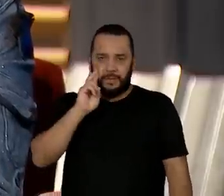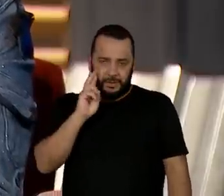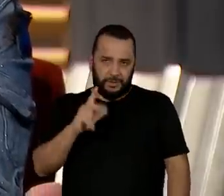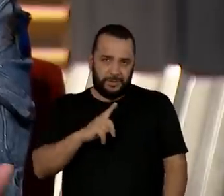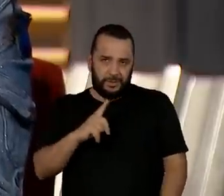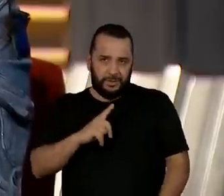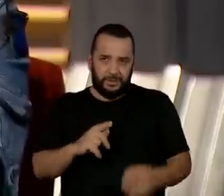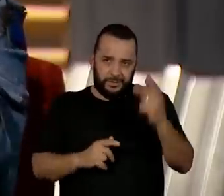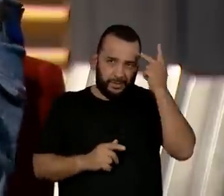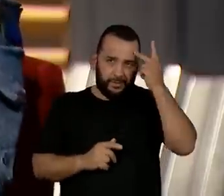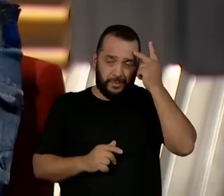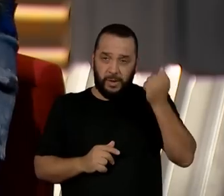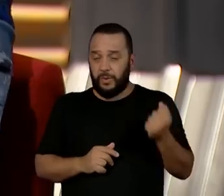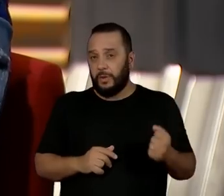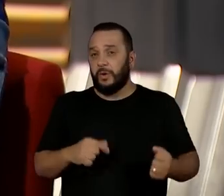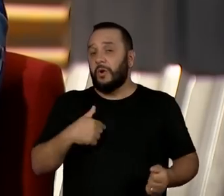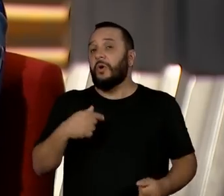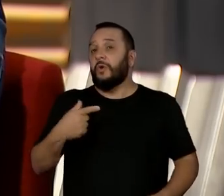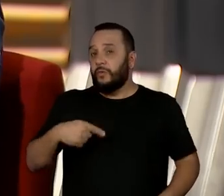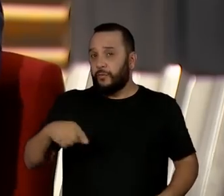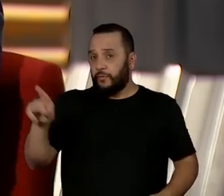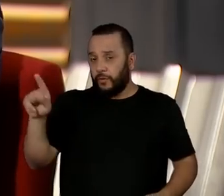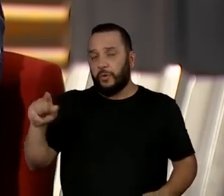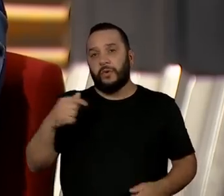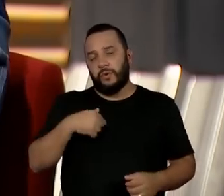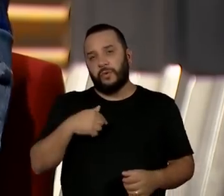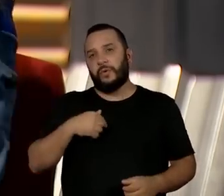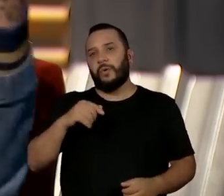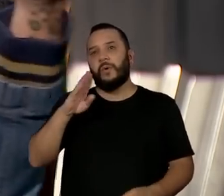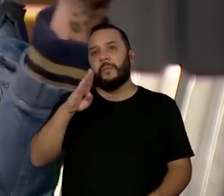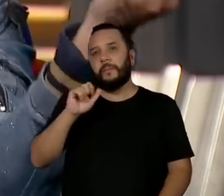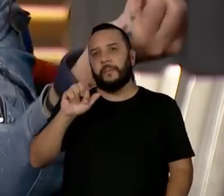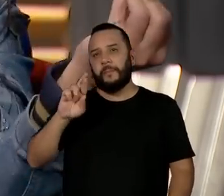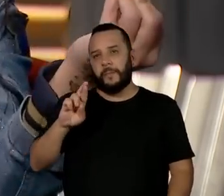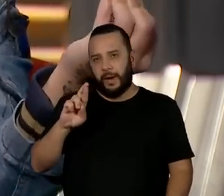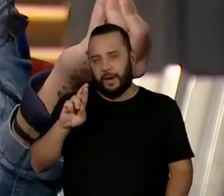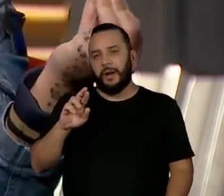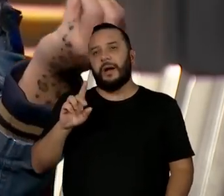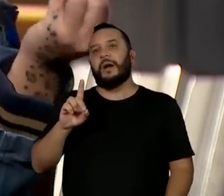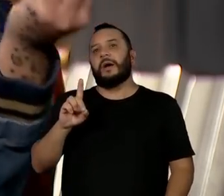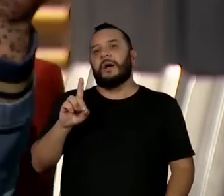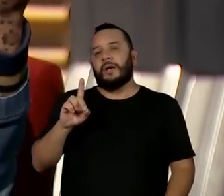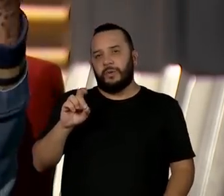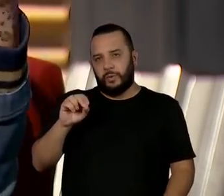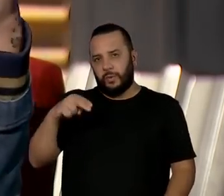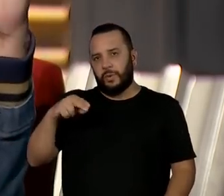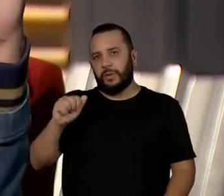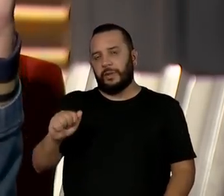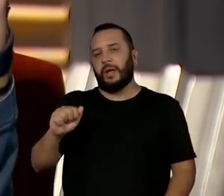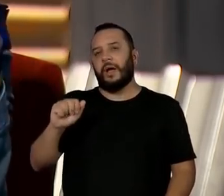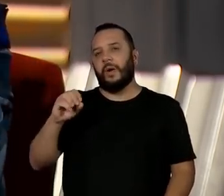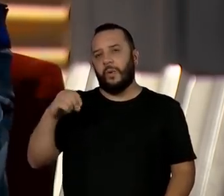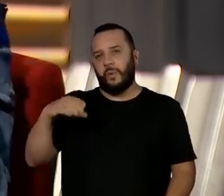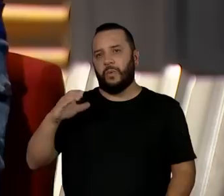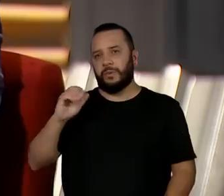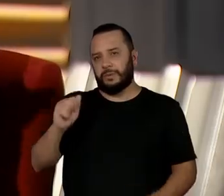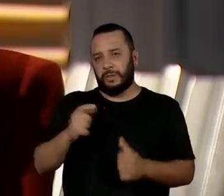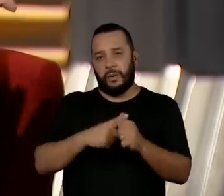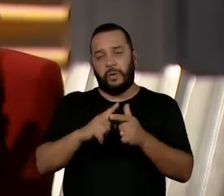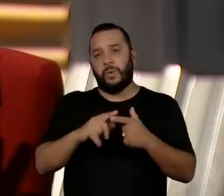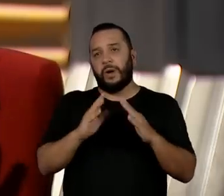e de repente vou ao bar da dona Onça eu vou à casa do porco avó ele